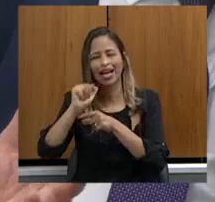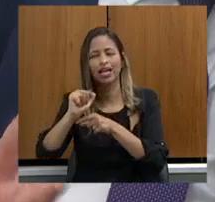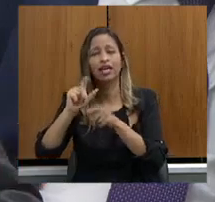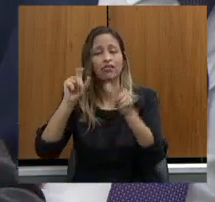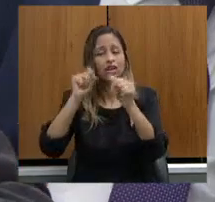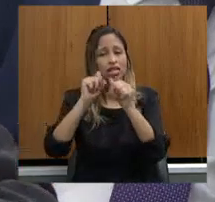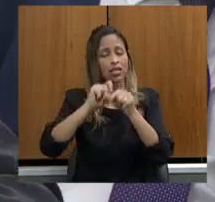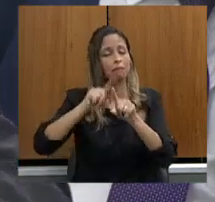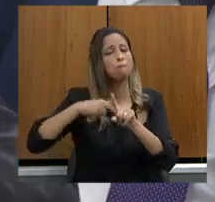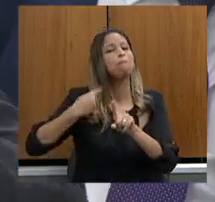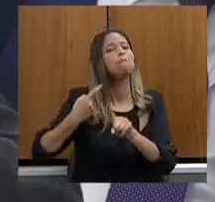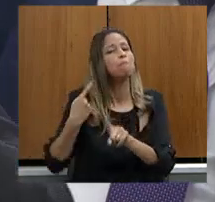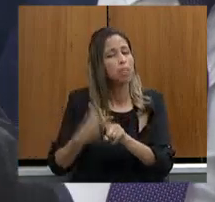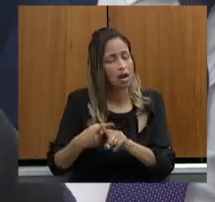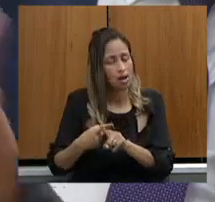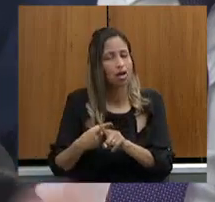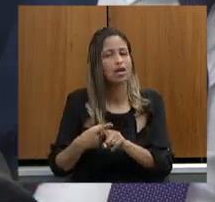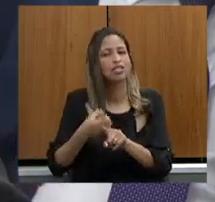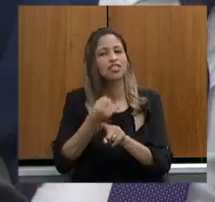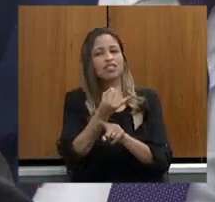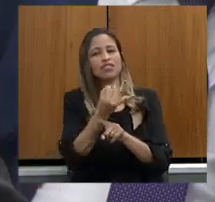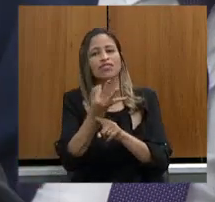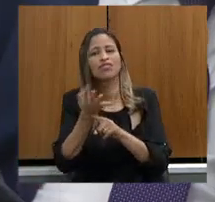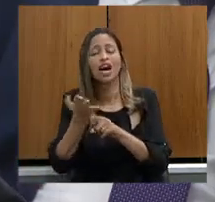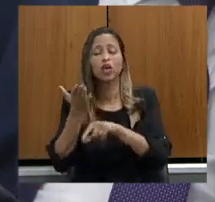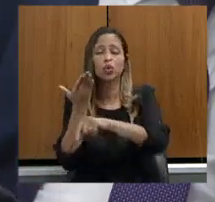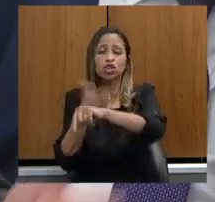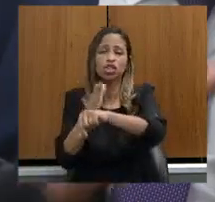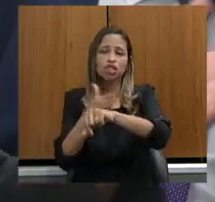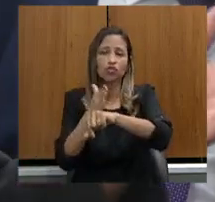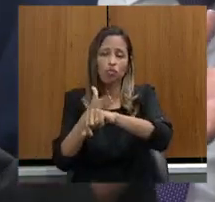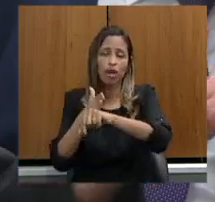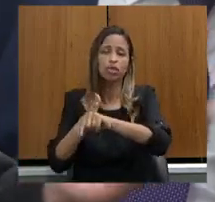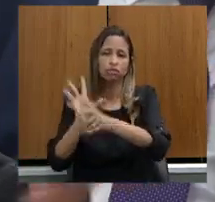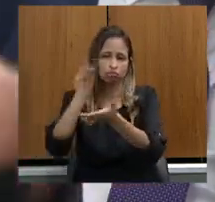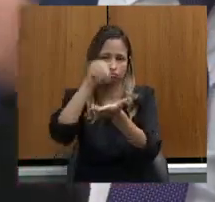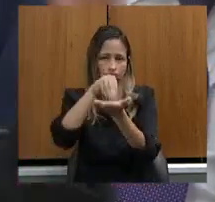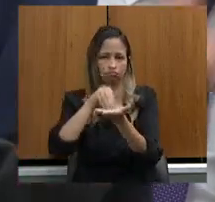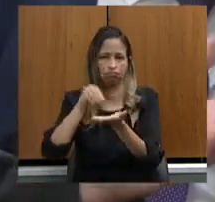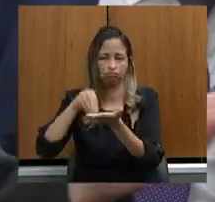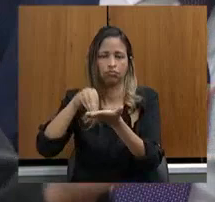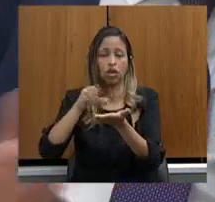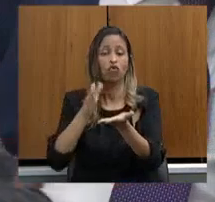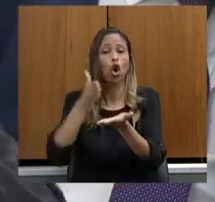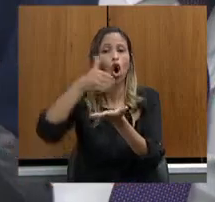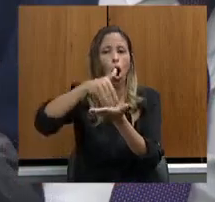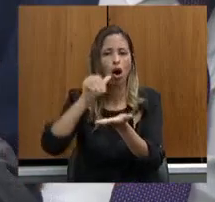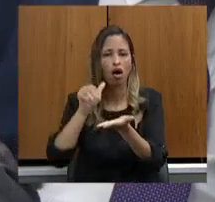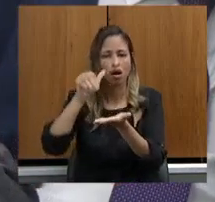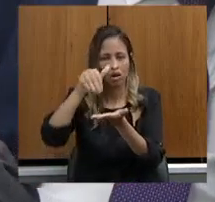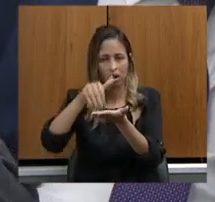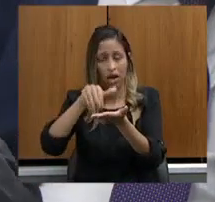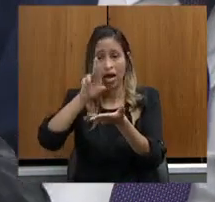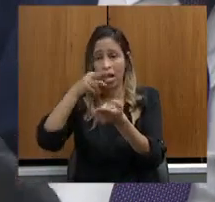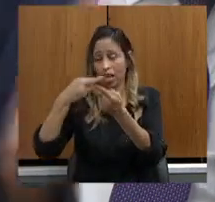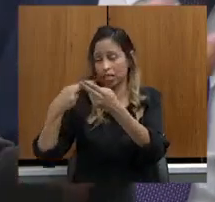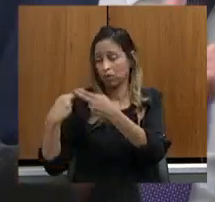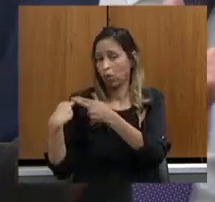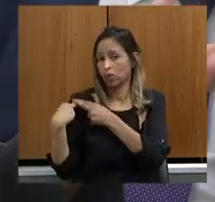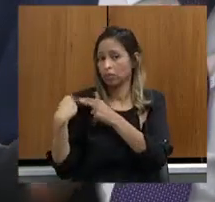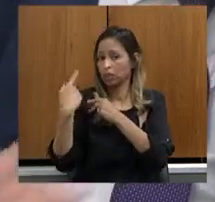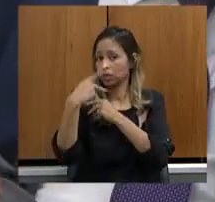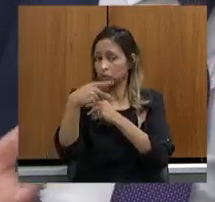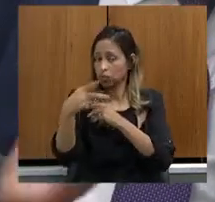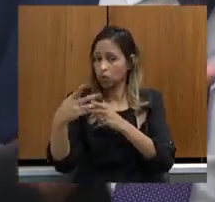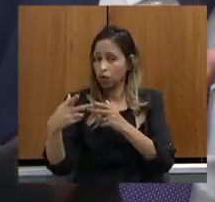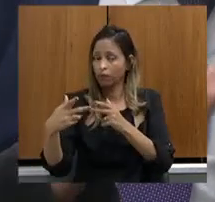que fazer vários entrados no desenvolvimento estão colocados Eu sei que não é da sua responsabilidade mas